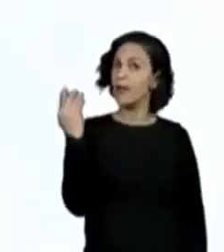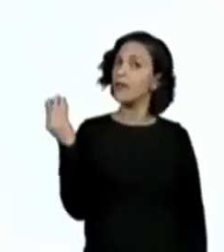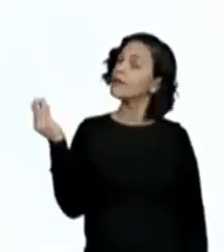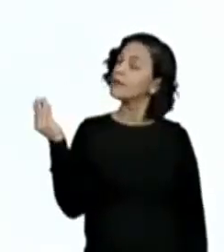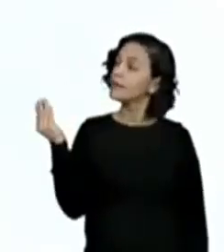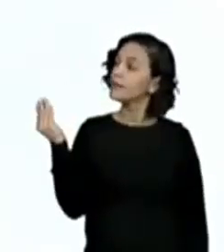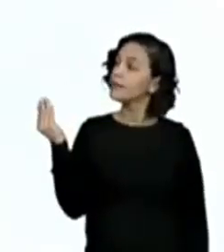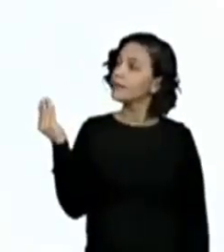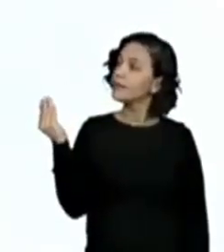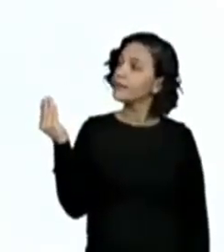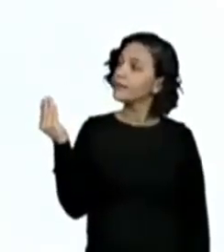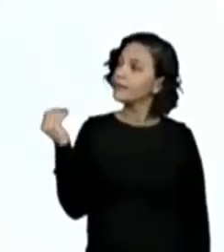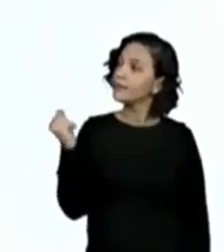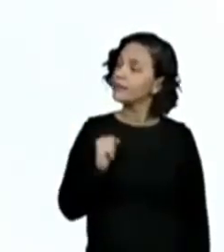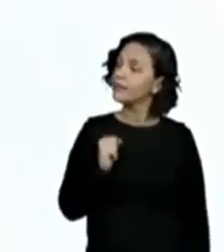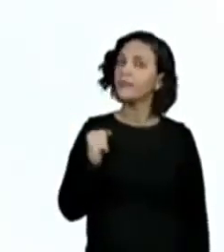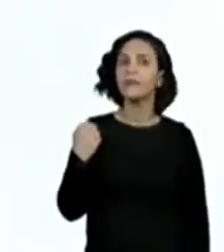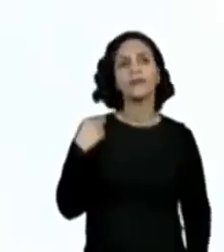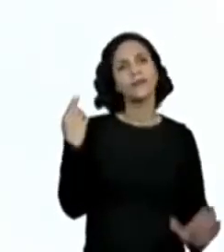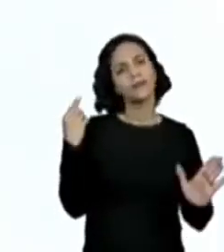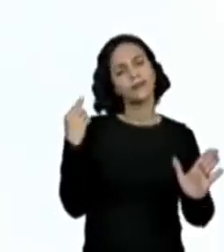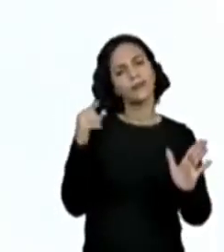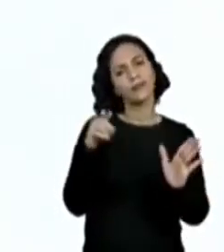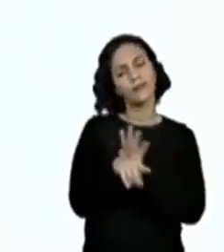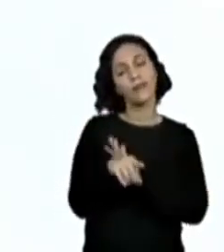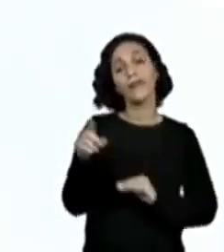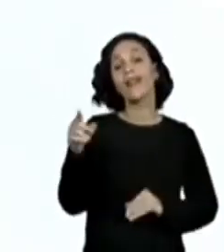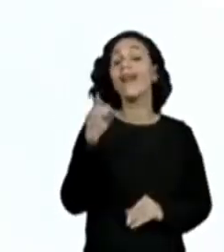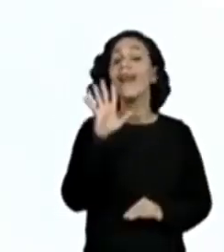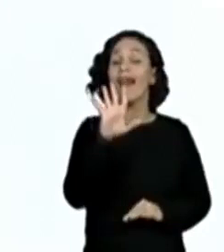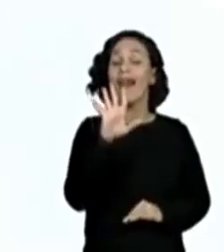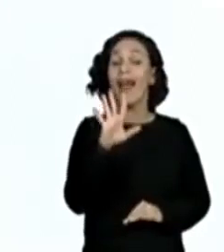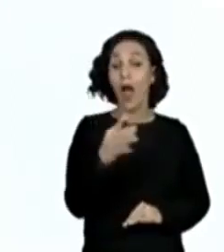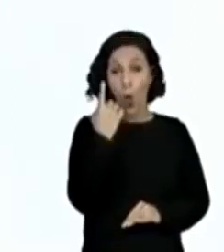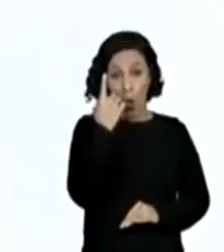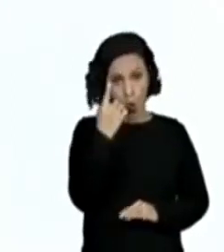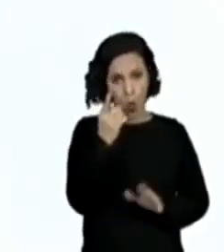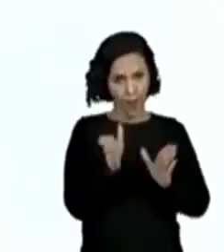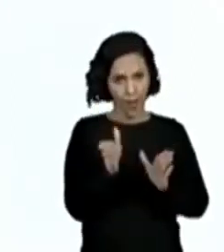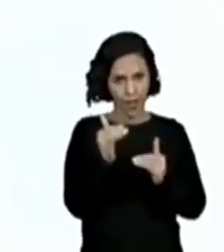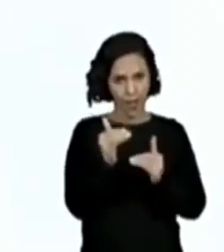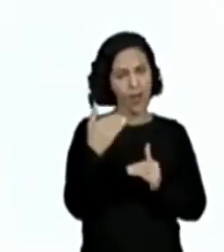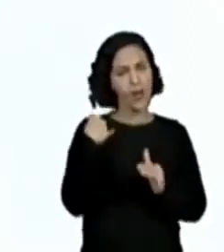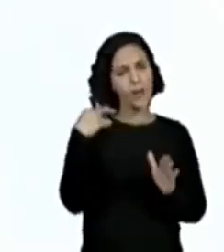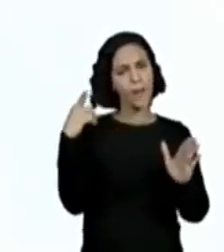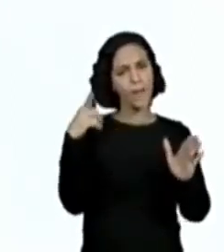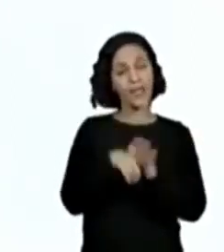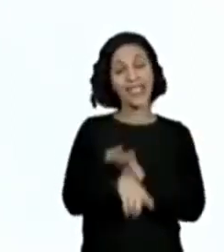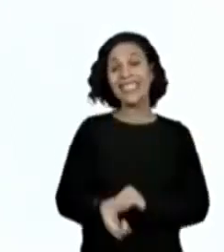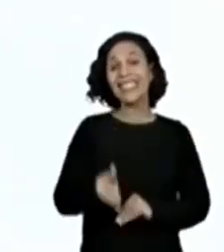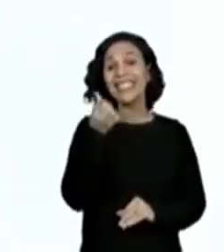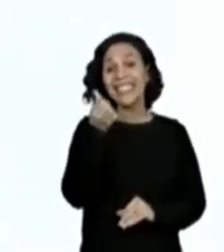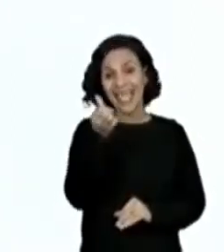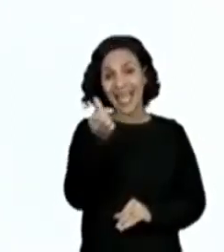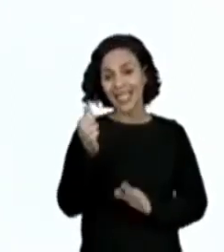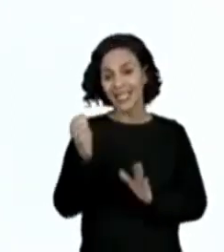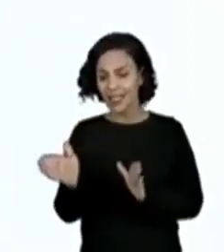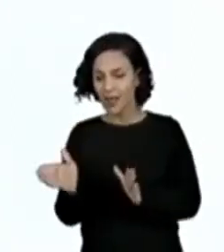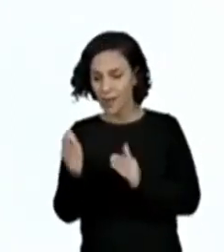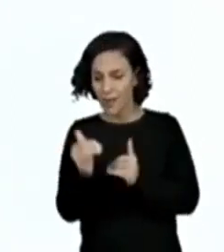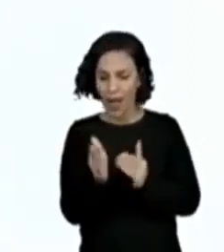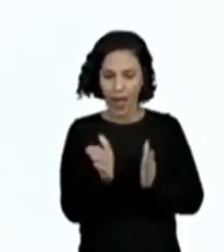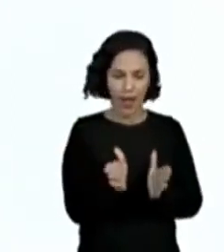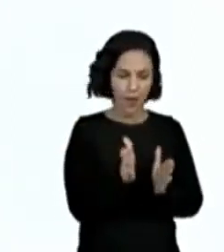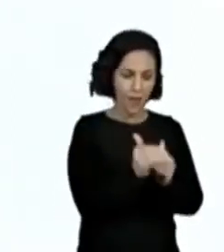netos. Quantos caquis há em 6 embalagens? Aí eu quero a ajuda de